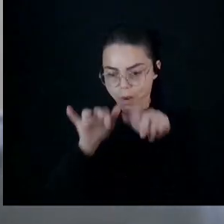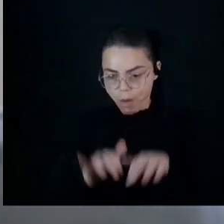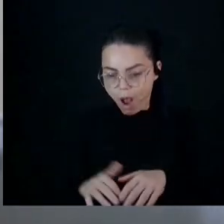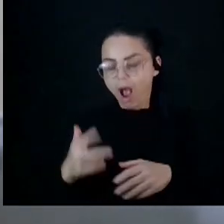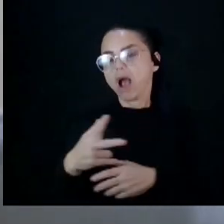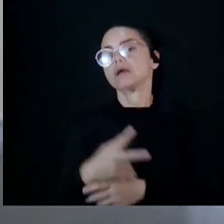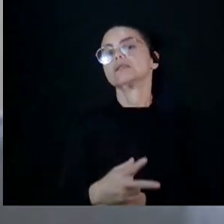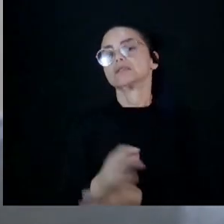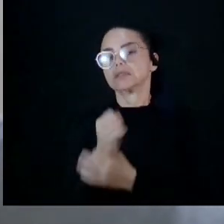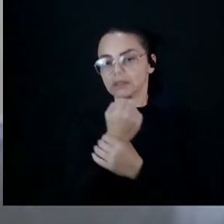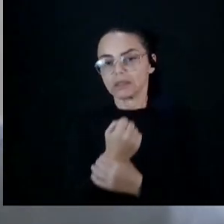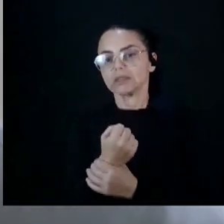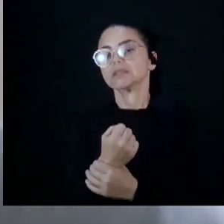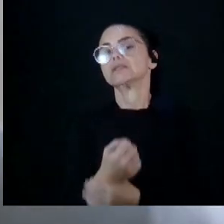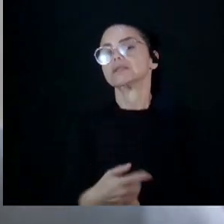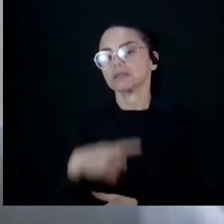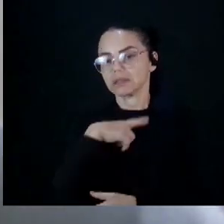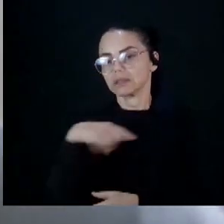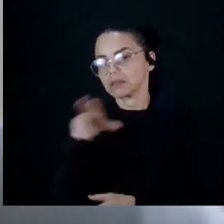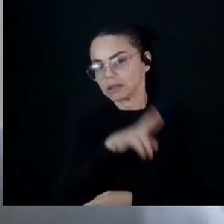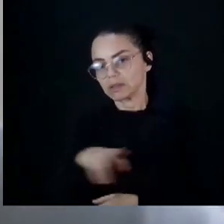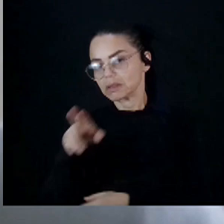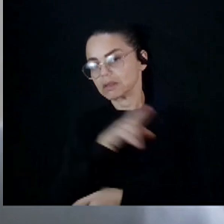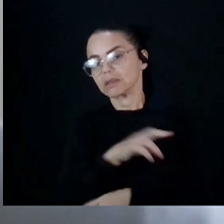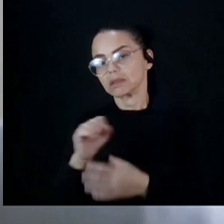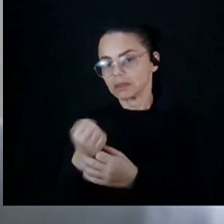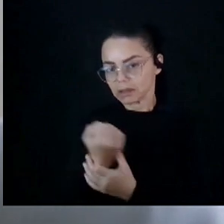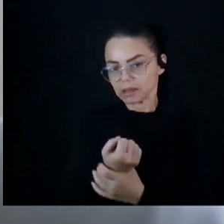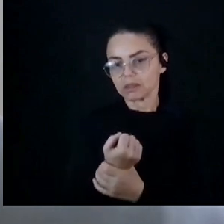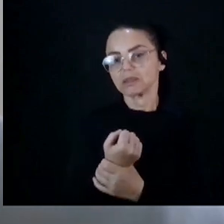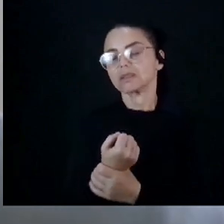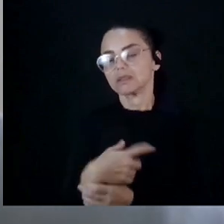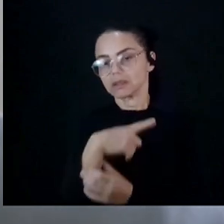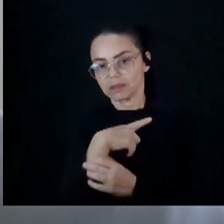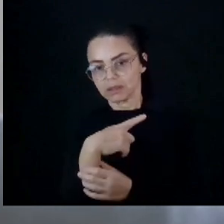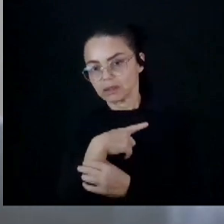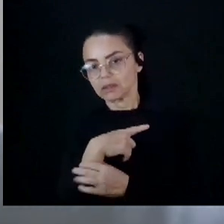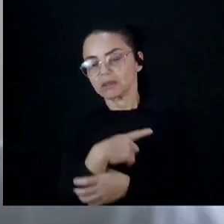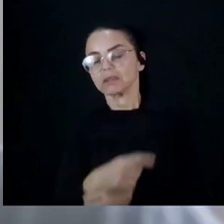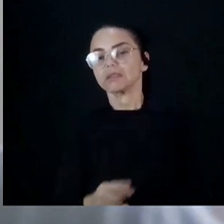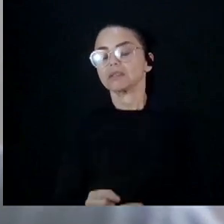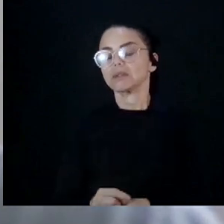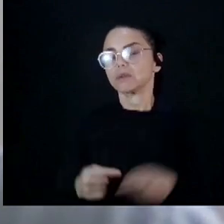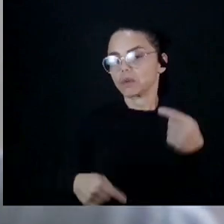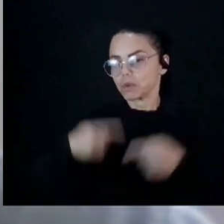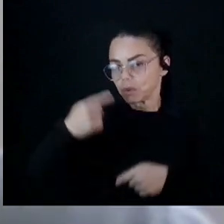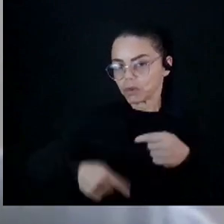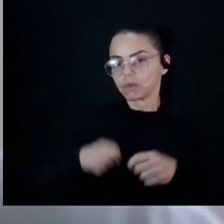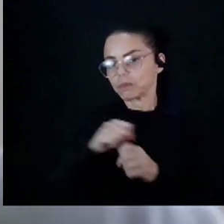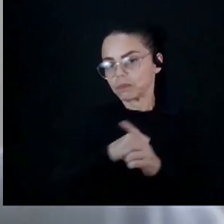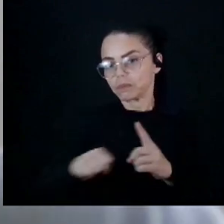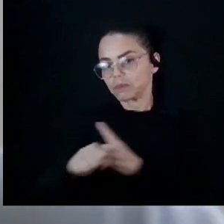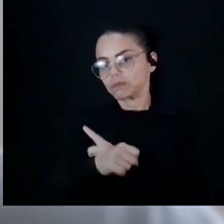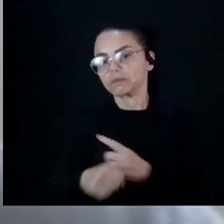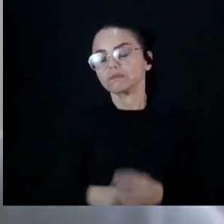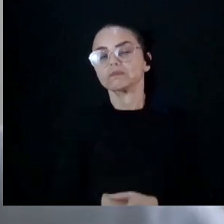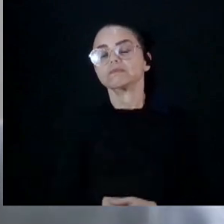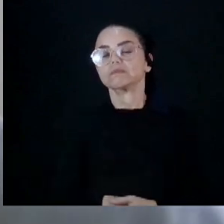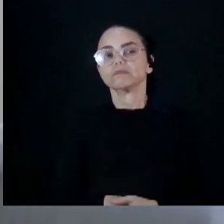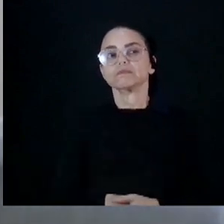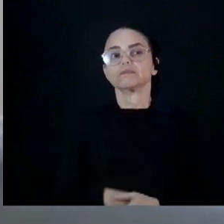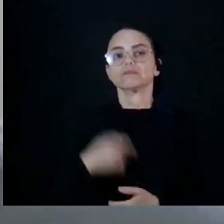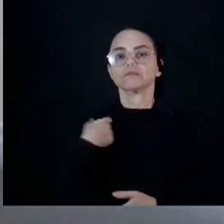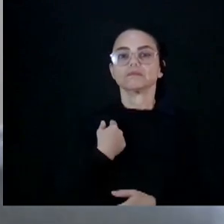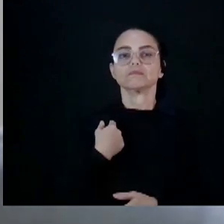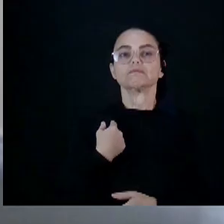tipos de dados sejam usados para segurança e sempre existe uma discussão social, né? Não vou entrar no mérito de um lado ou